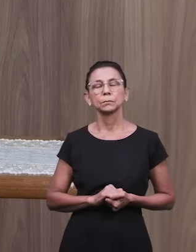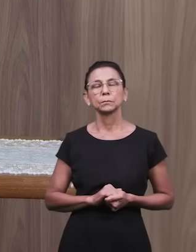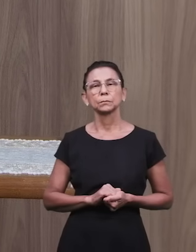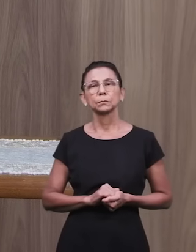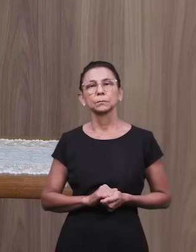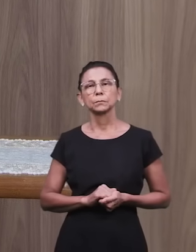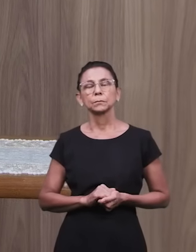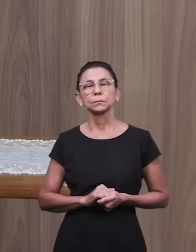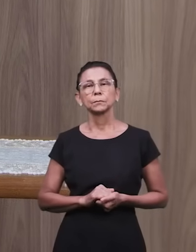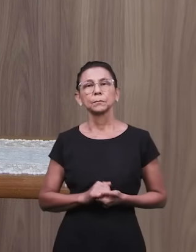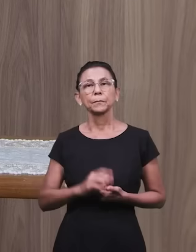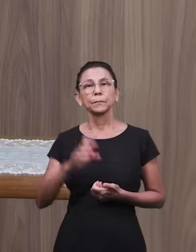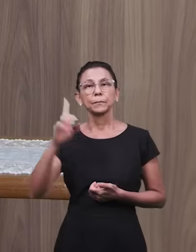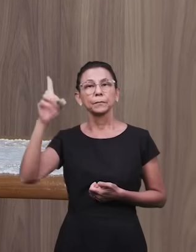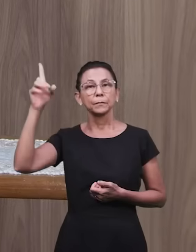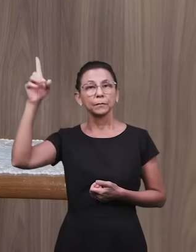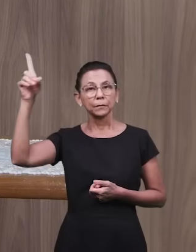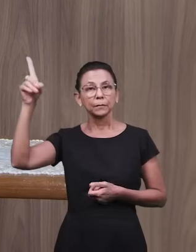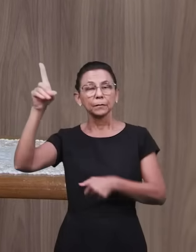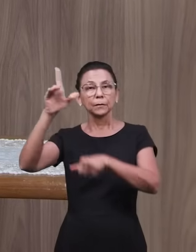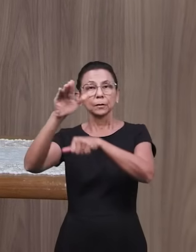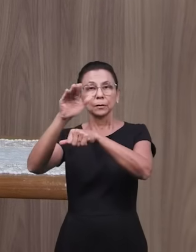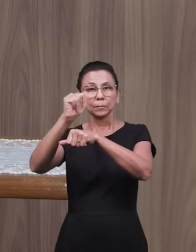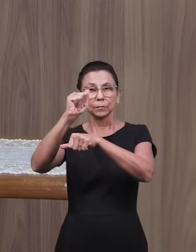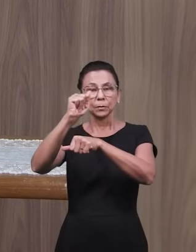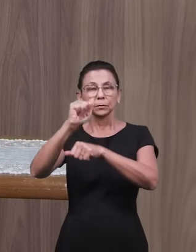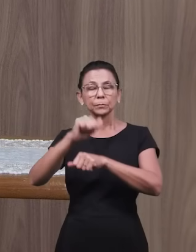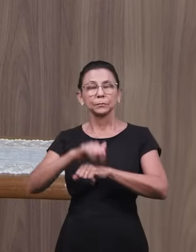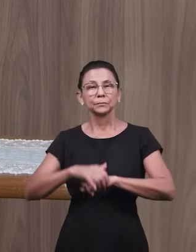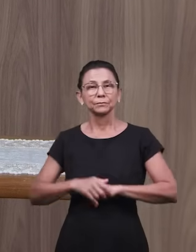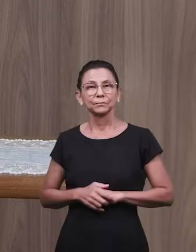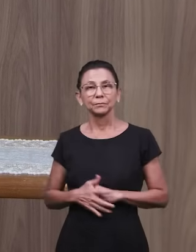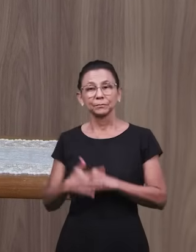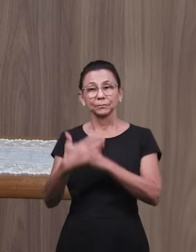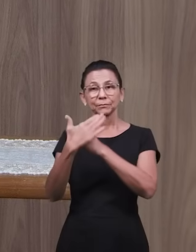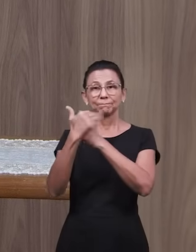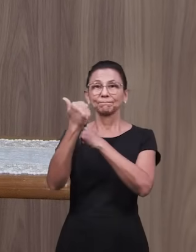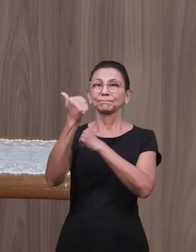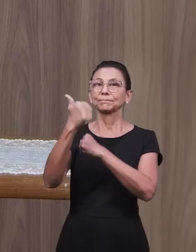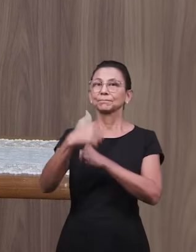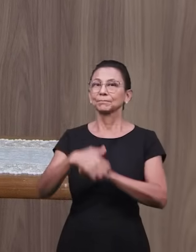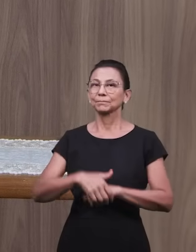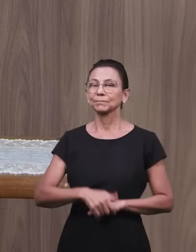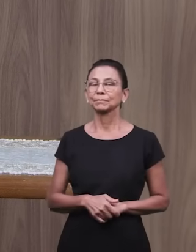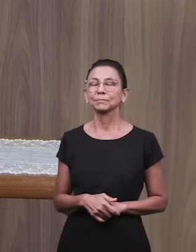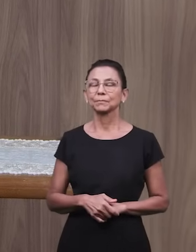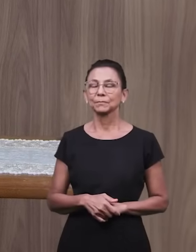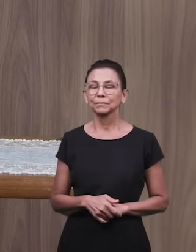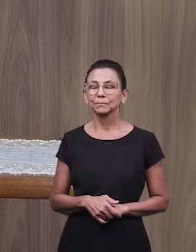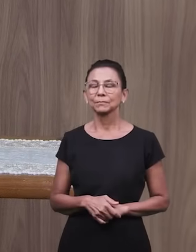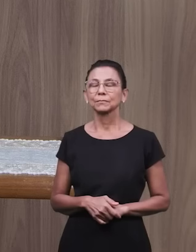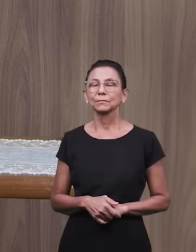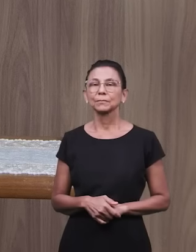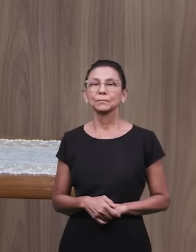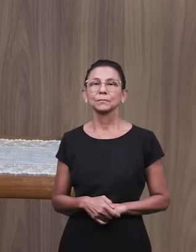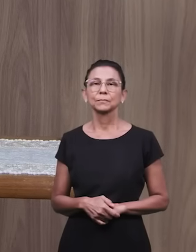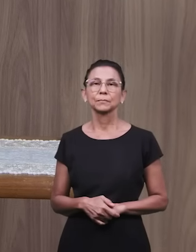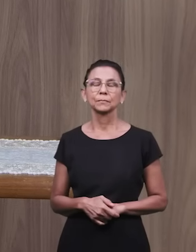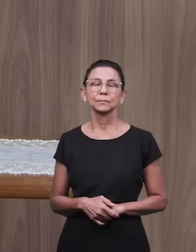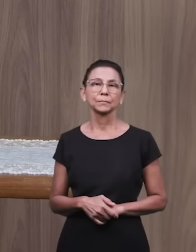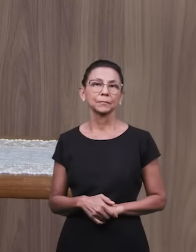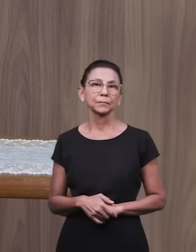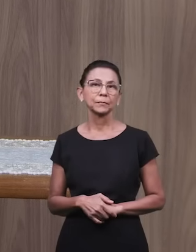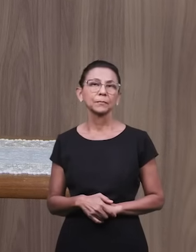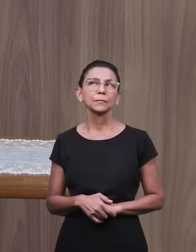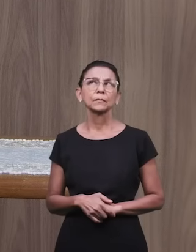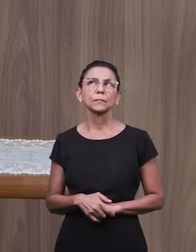noivo. Então Deus chamou você, chamou a mim, e muitos que nos